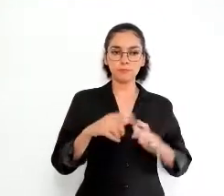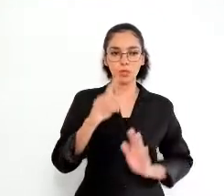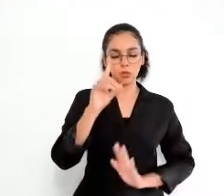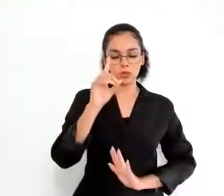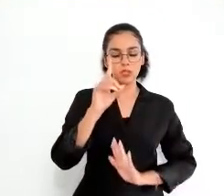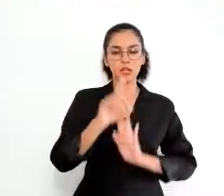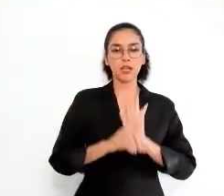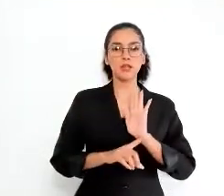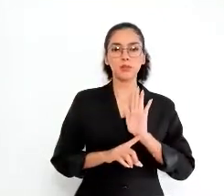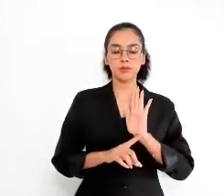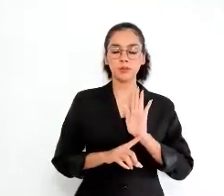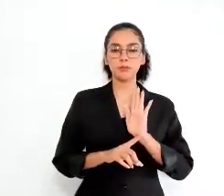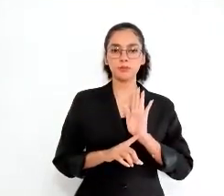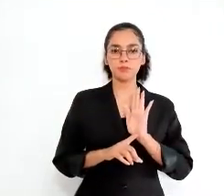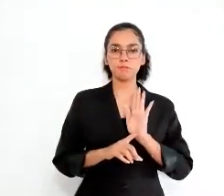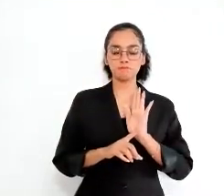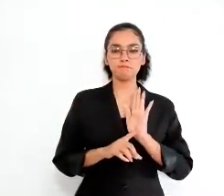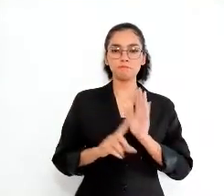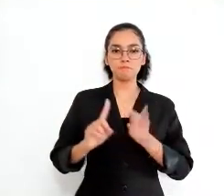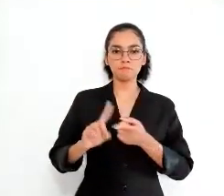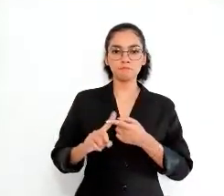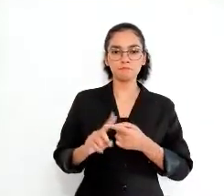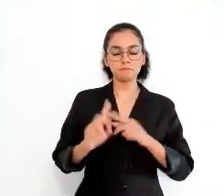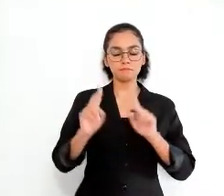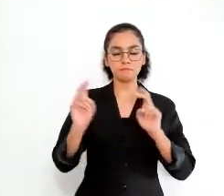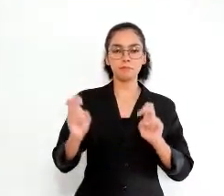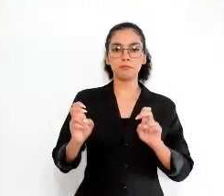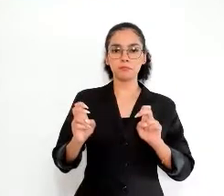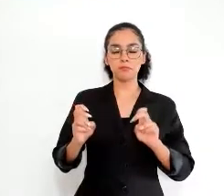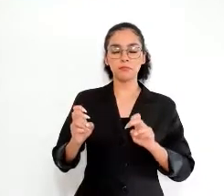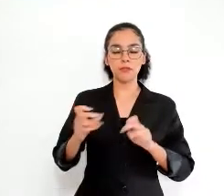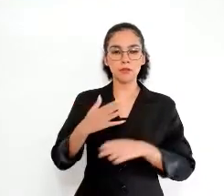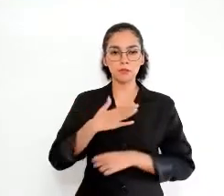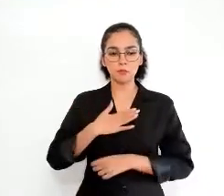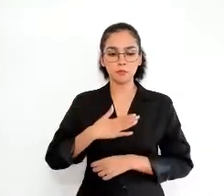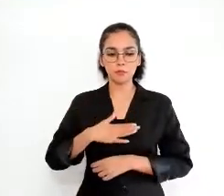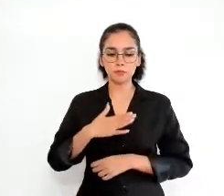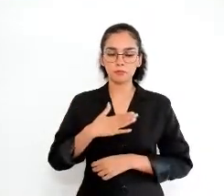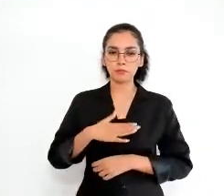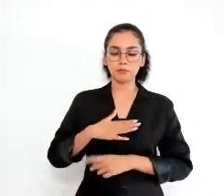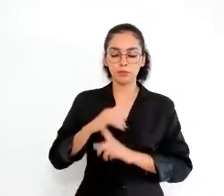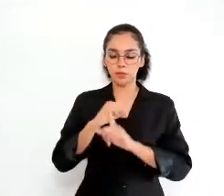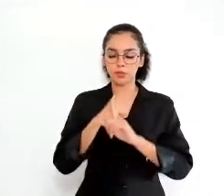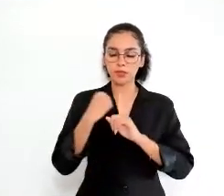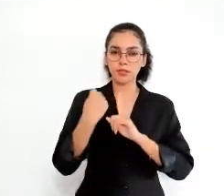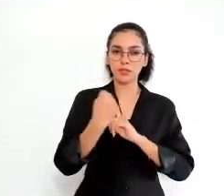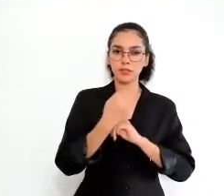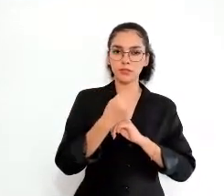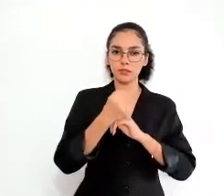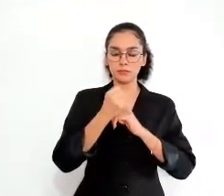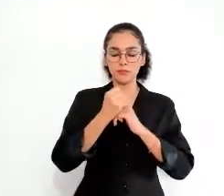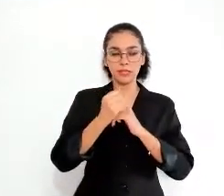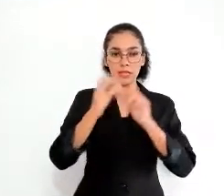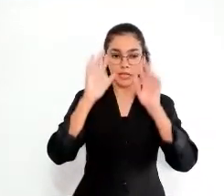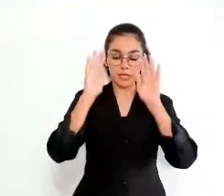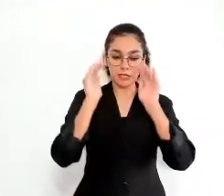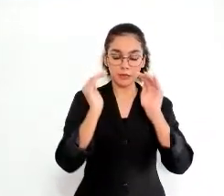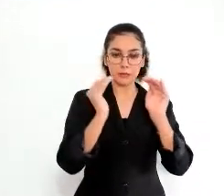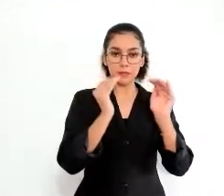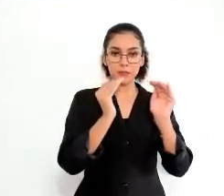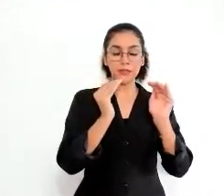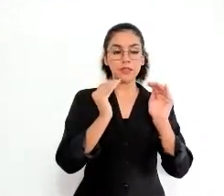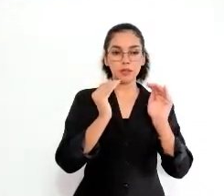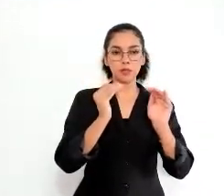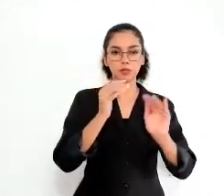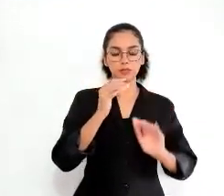vistas à pacificação social em respeito aos desafios e anseios